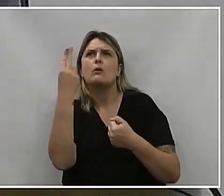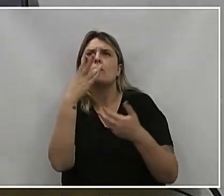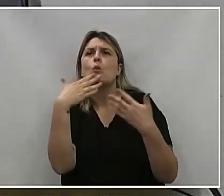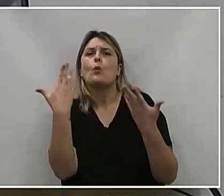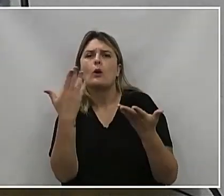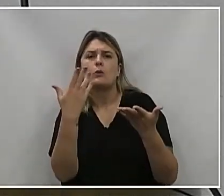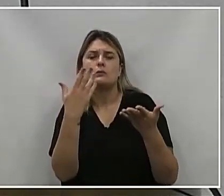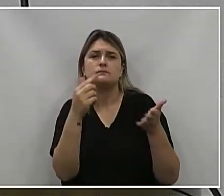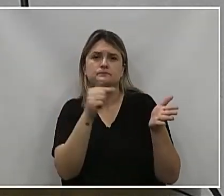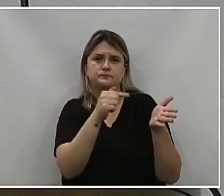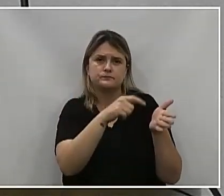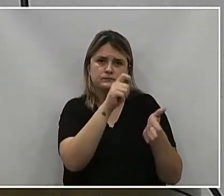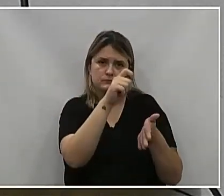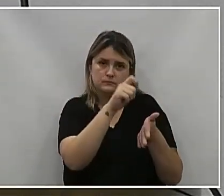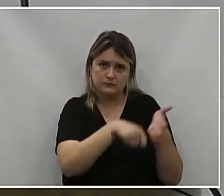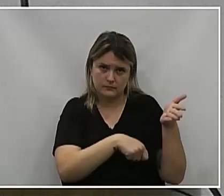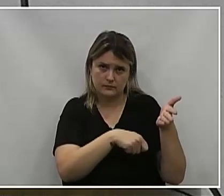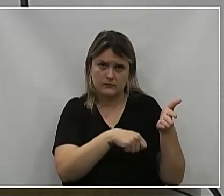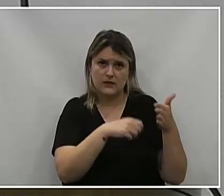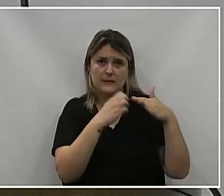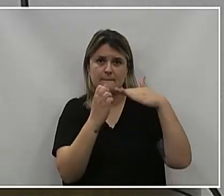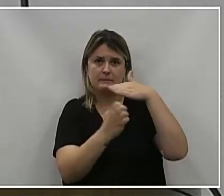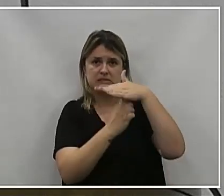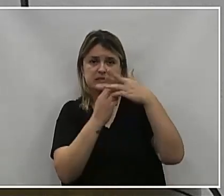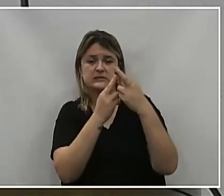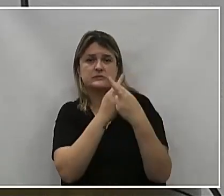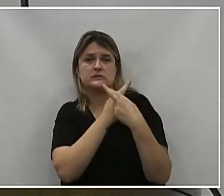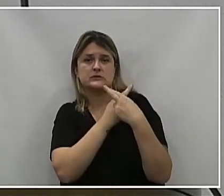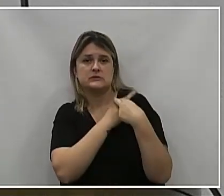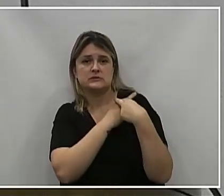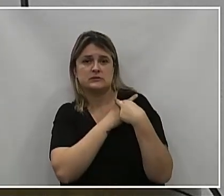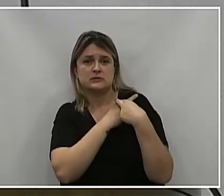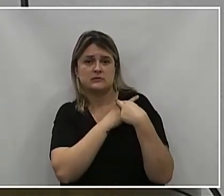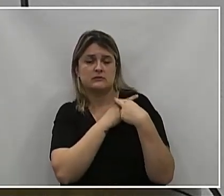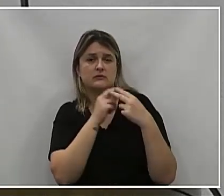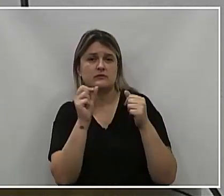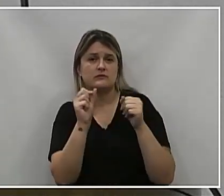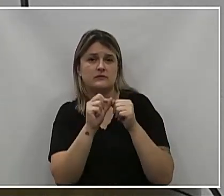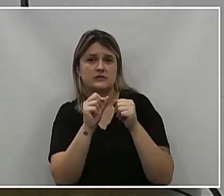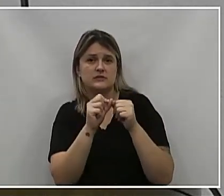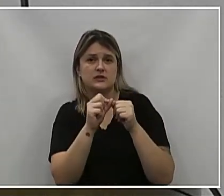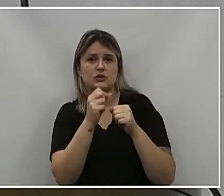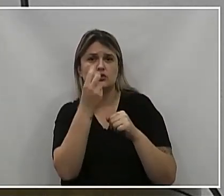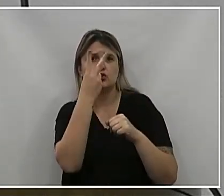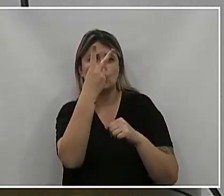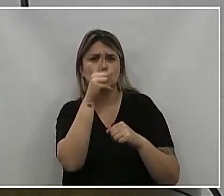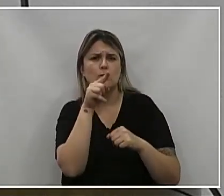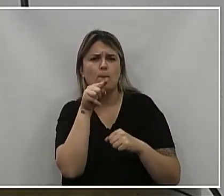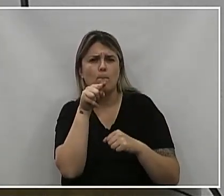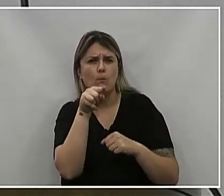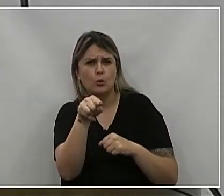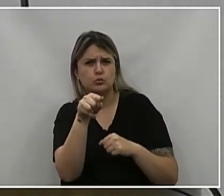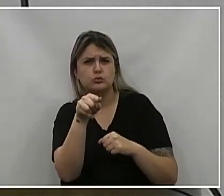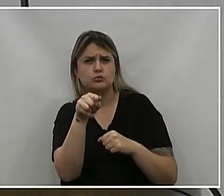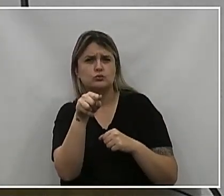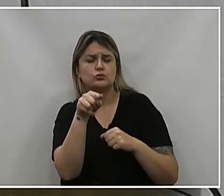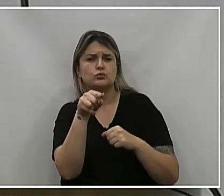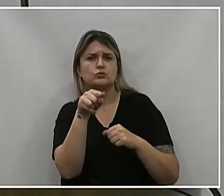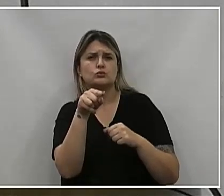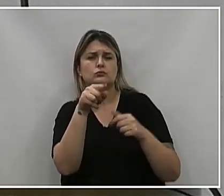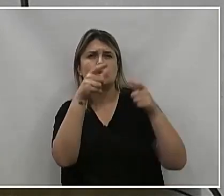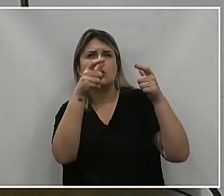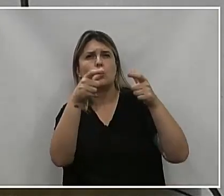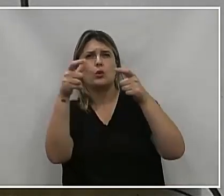contrato que a concessionária ficaria responsável por executar 2 pontos de